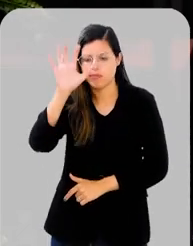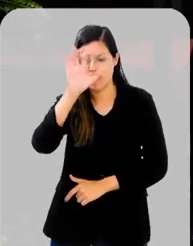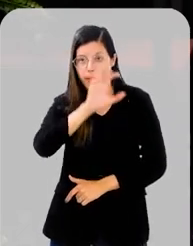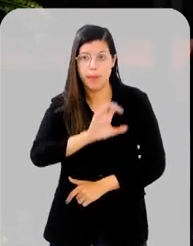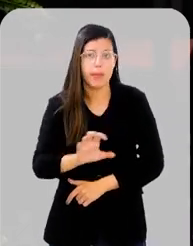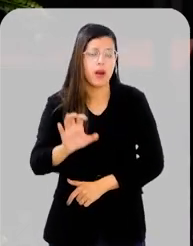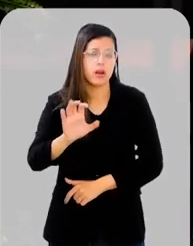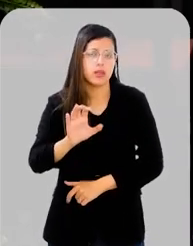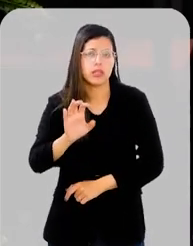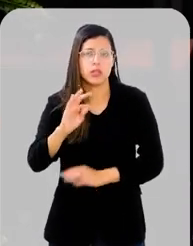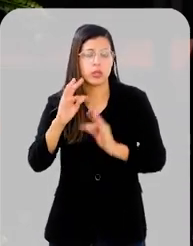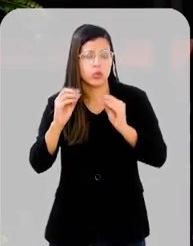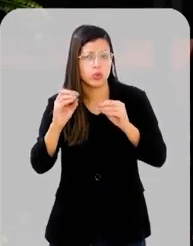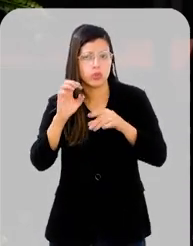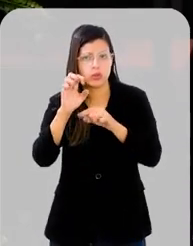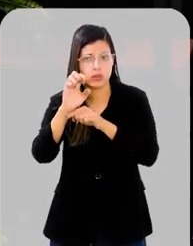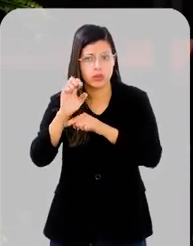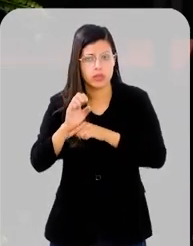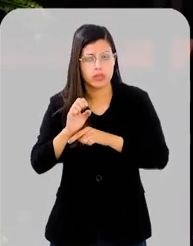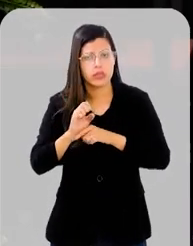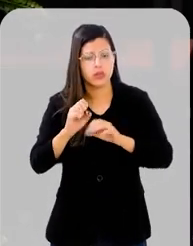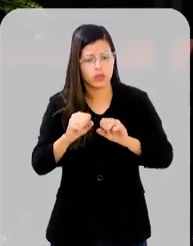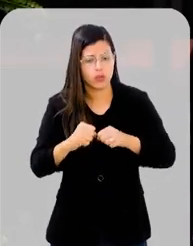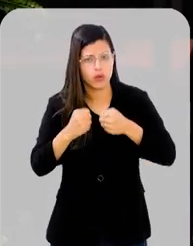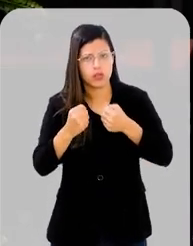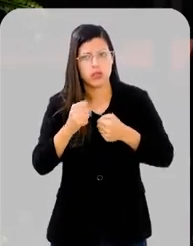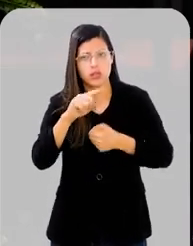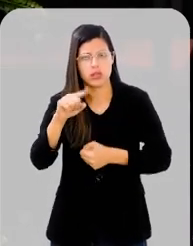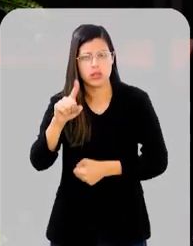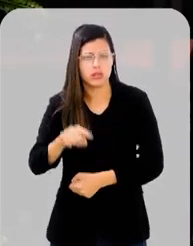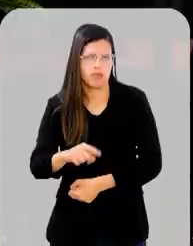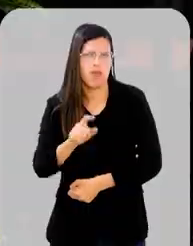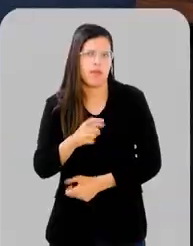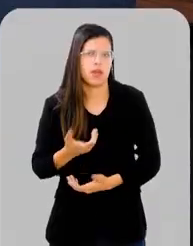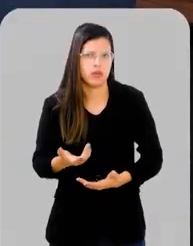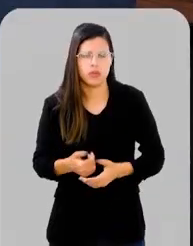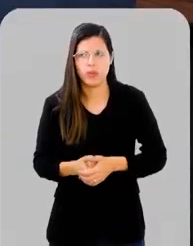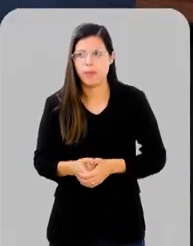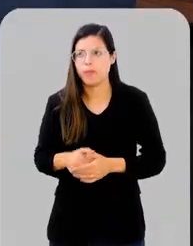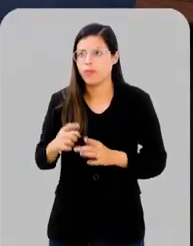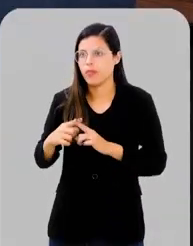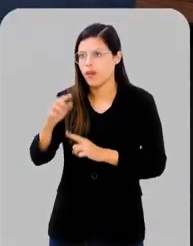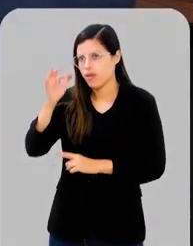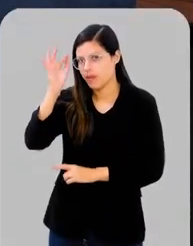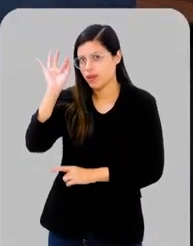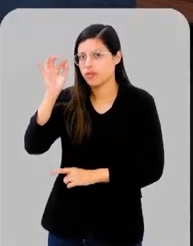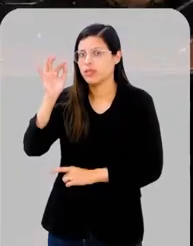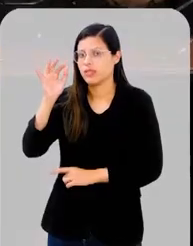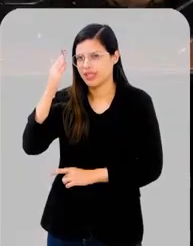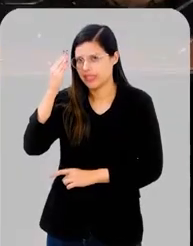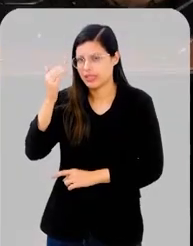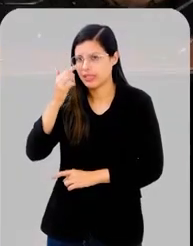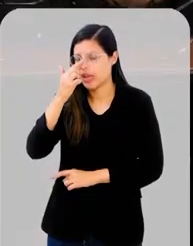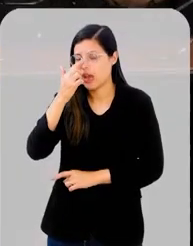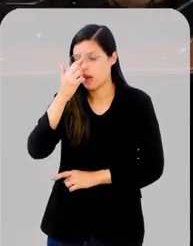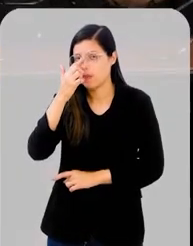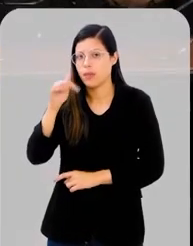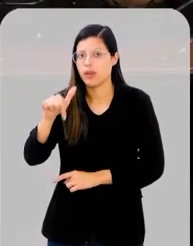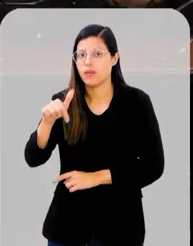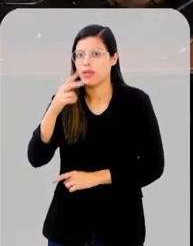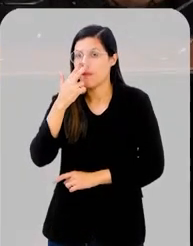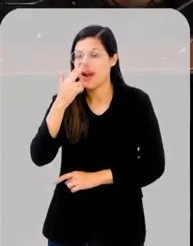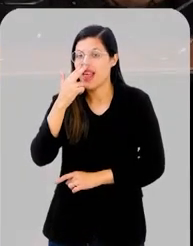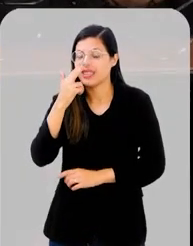em todos os estados estão enfrentando cancelamentos unilaterais dos planos mas Fred Você tem noção que você se tornou